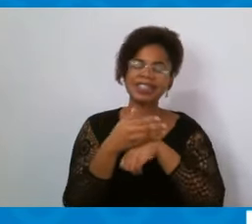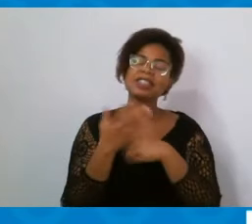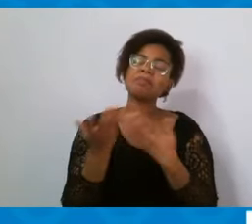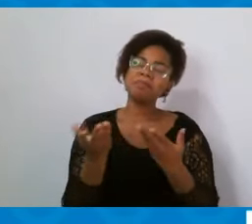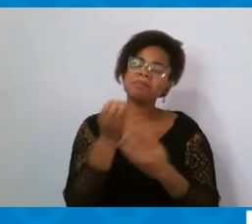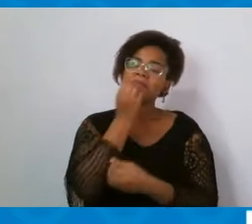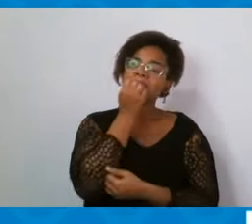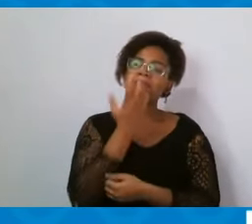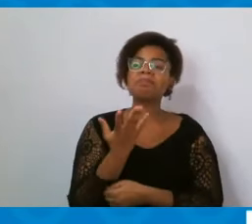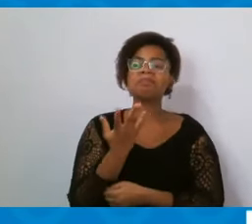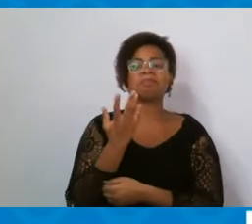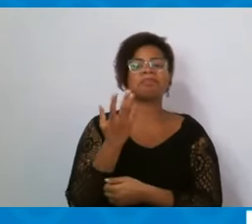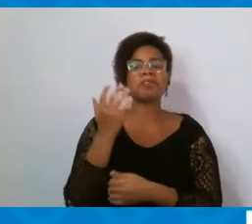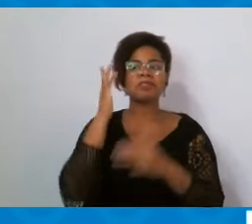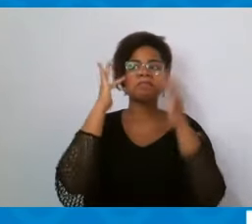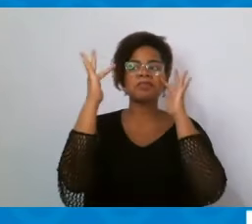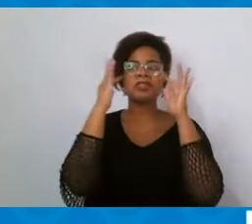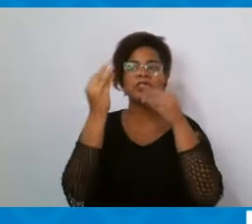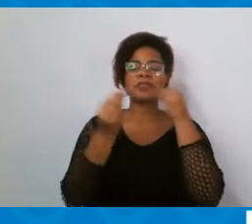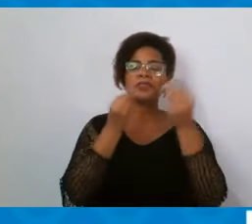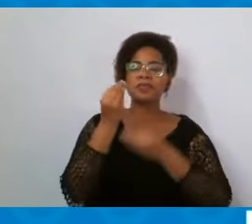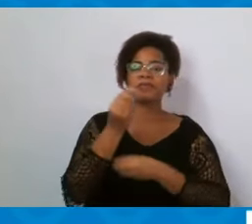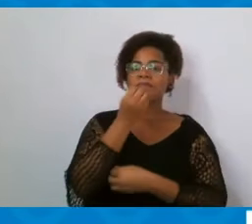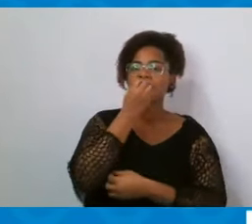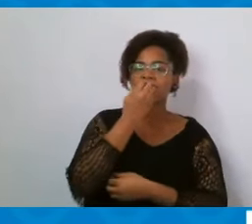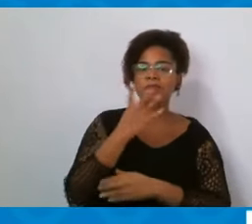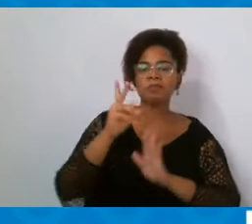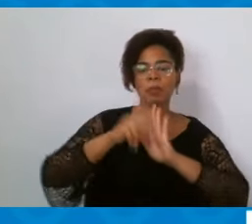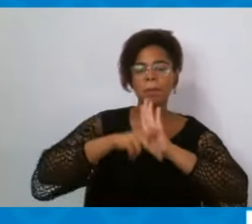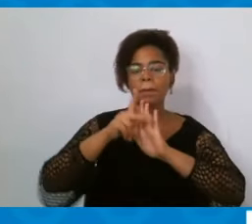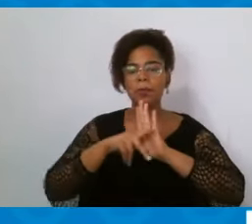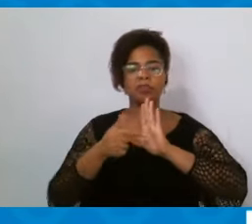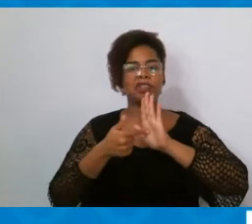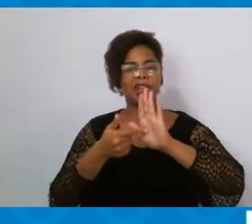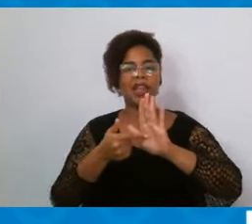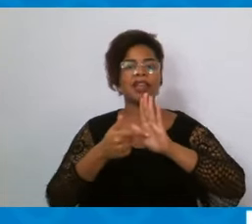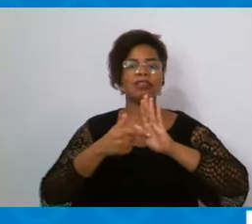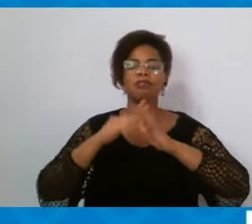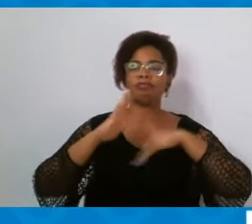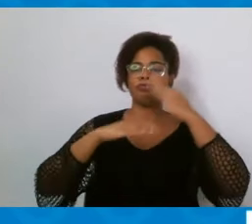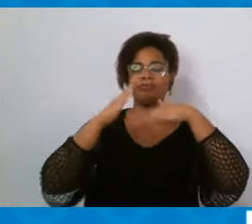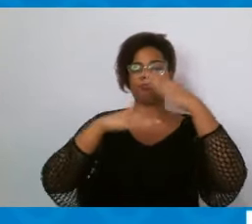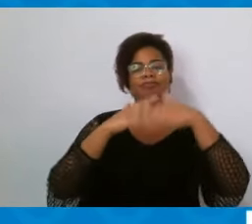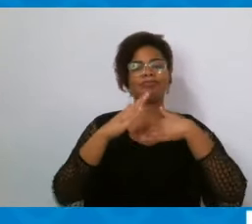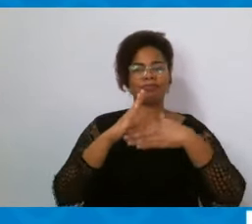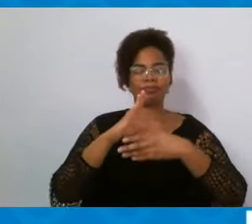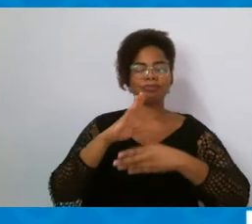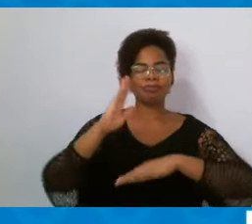e ver os resultados incríveis que, sem dúvida, são produzidos por esses educadores e por